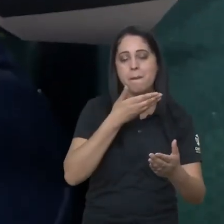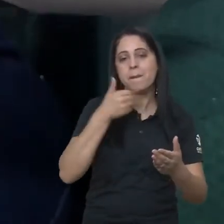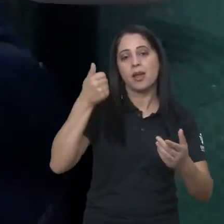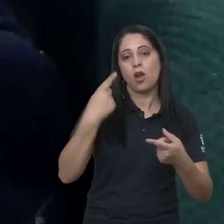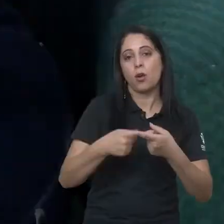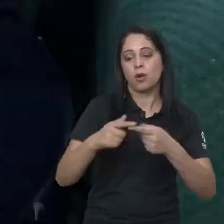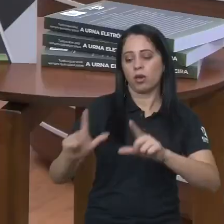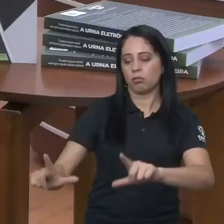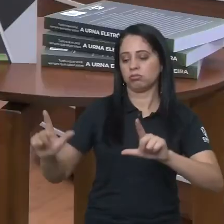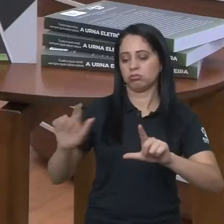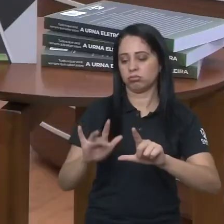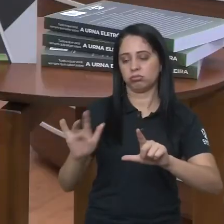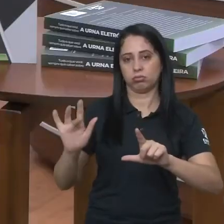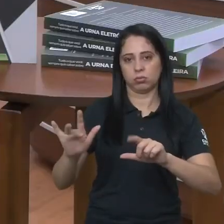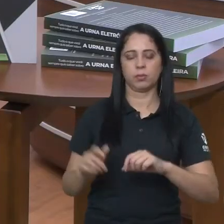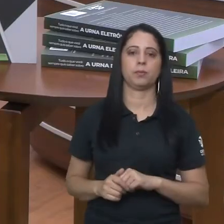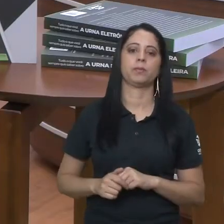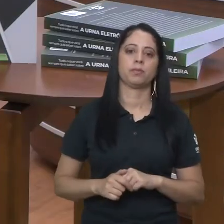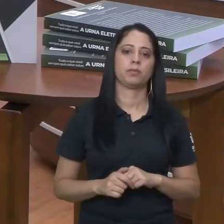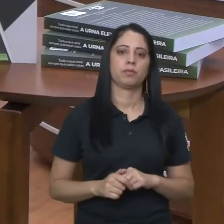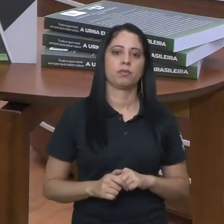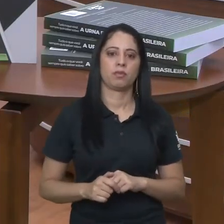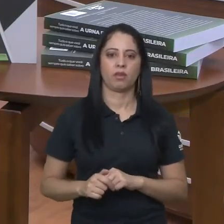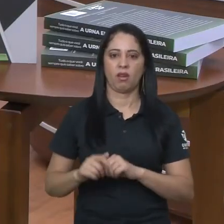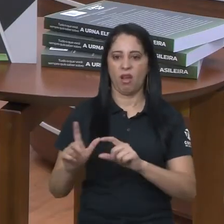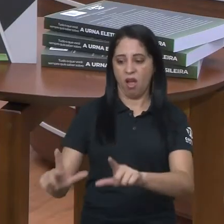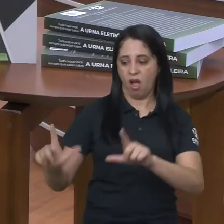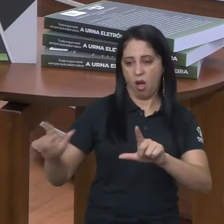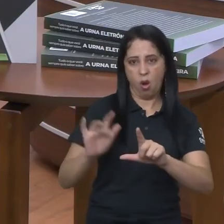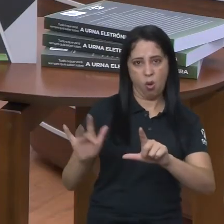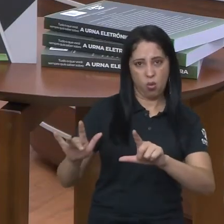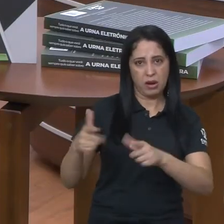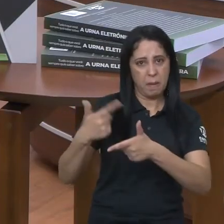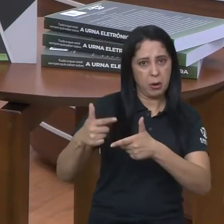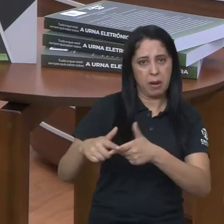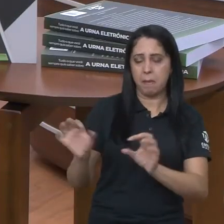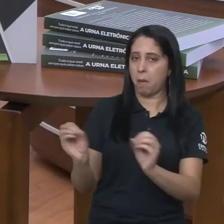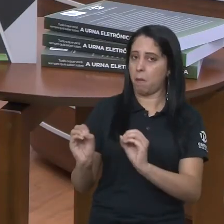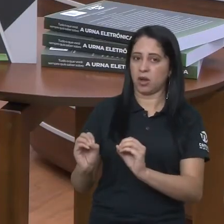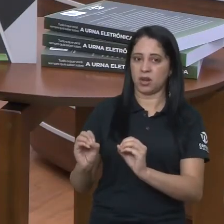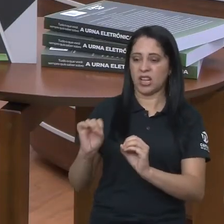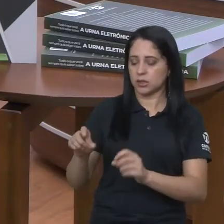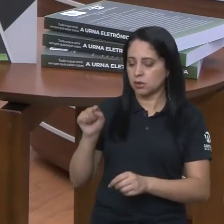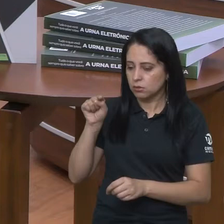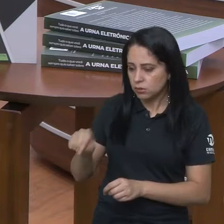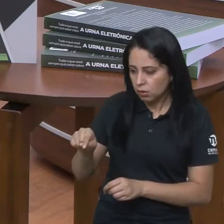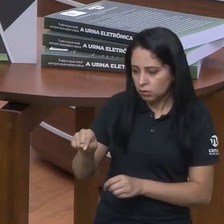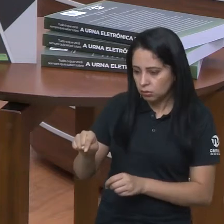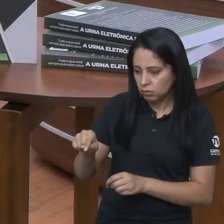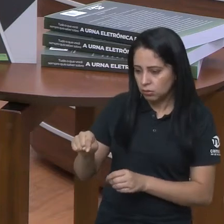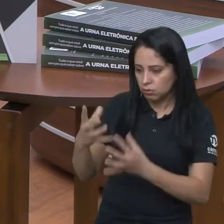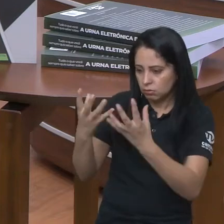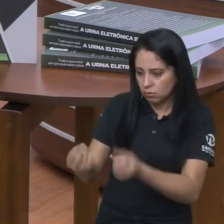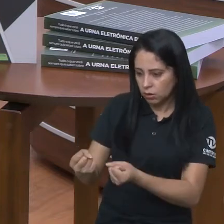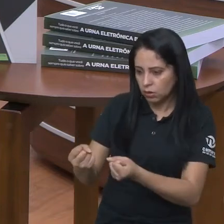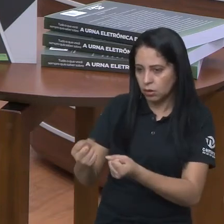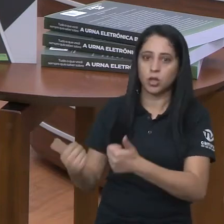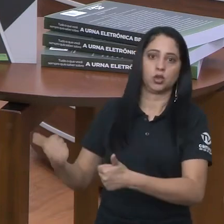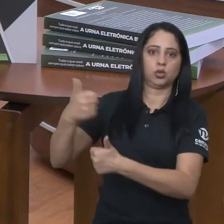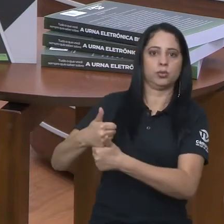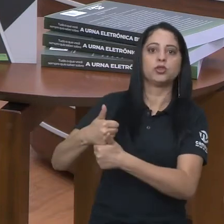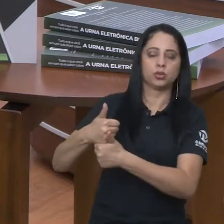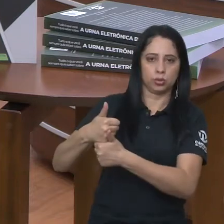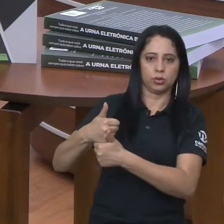das urnas. A urna ela nunca apresentou problema. Se por um acaso ao ligar uma urna ela não